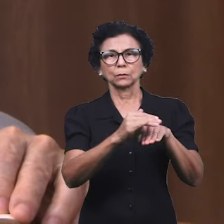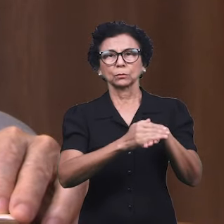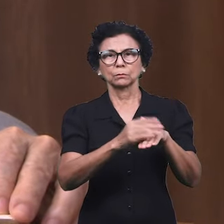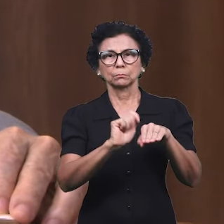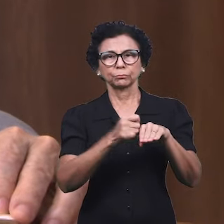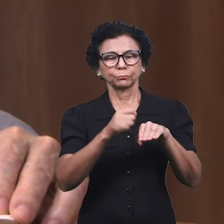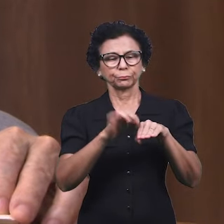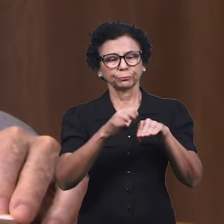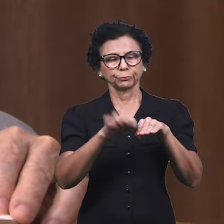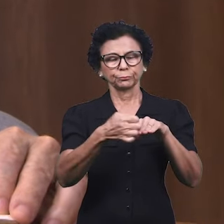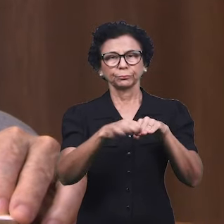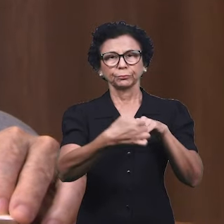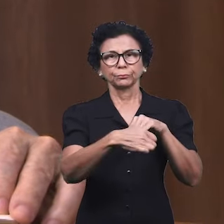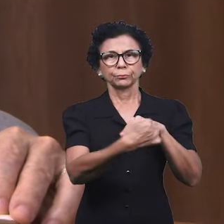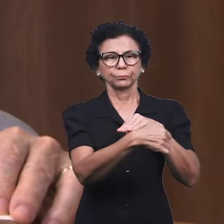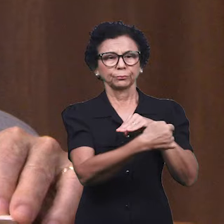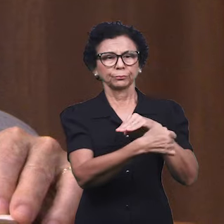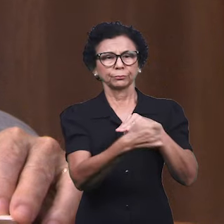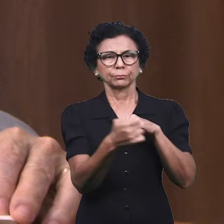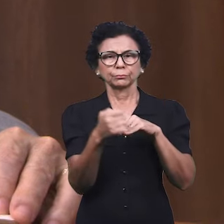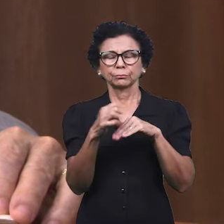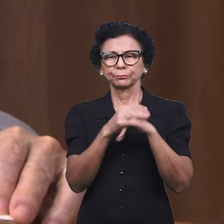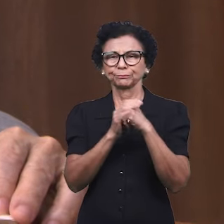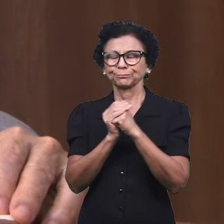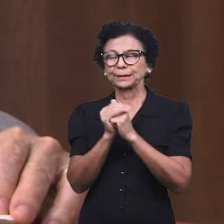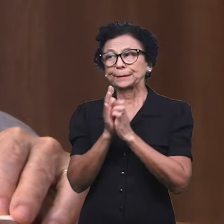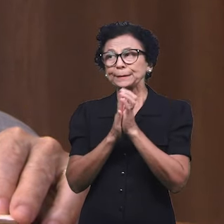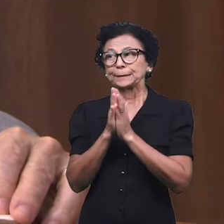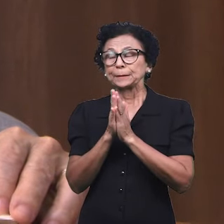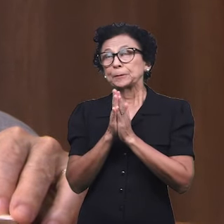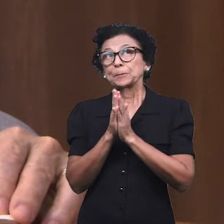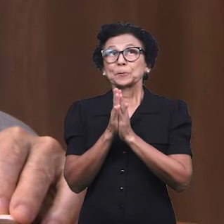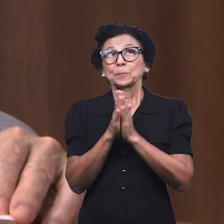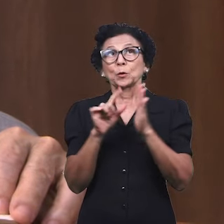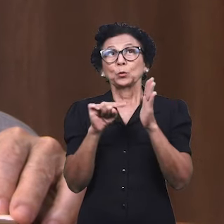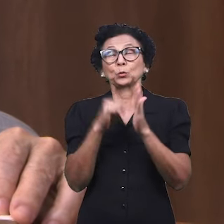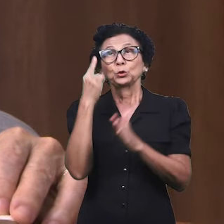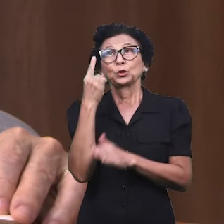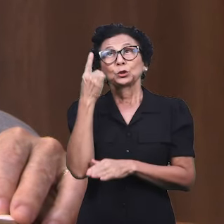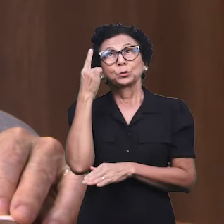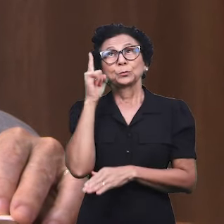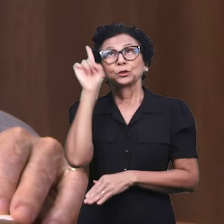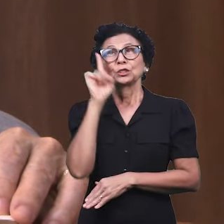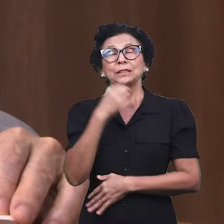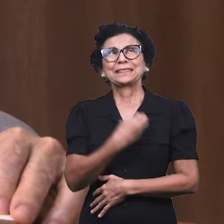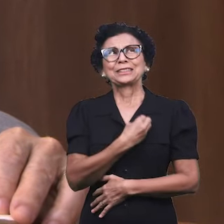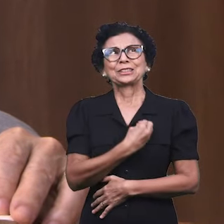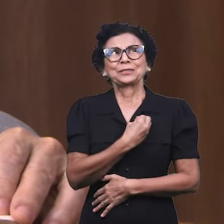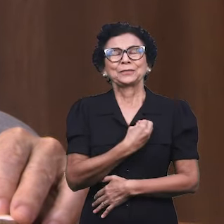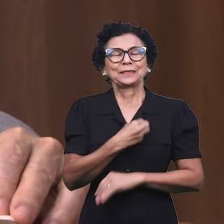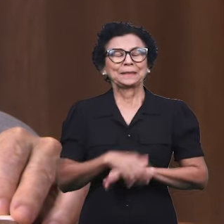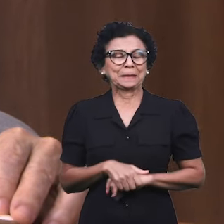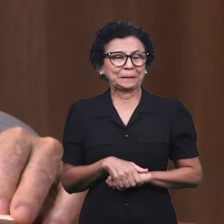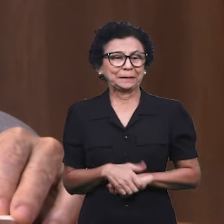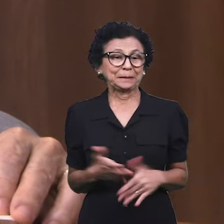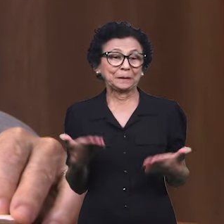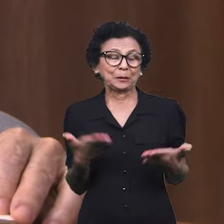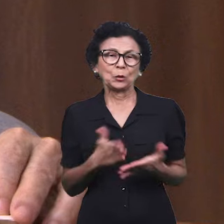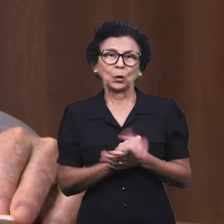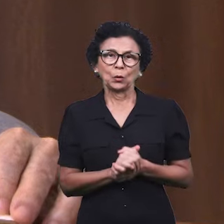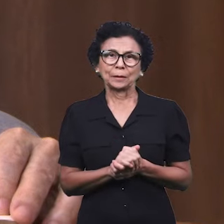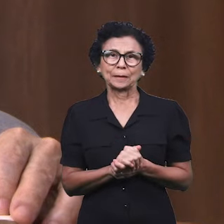e souber que é o último dia dele na terra, que ele vai passar, ele deve fazer o melhor sapato para